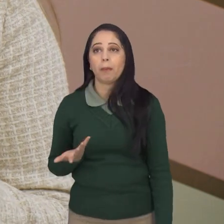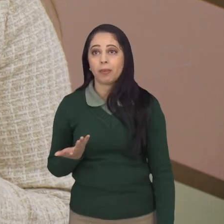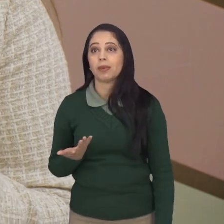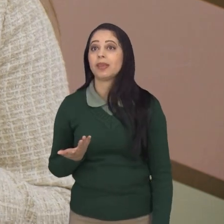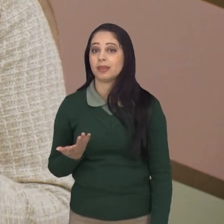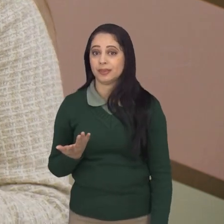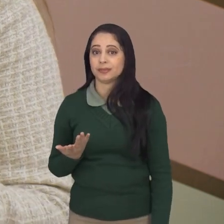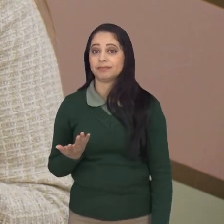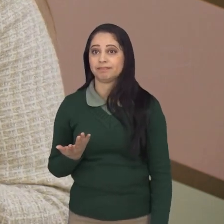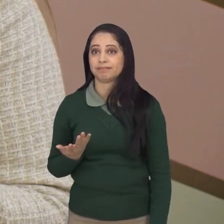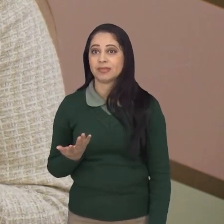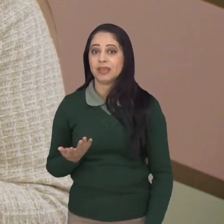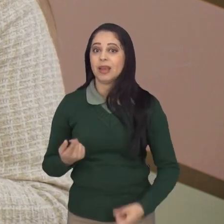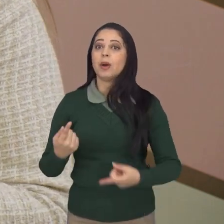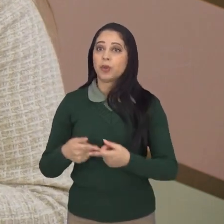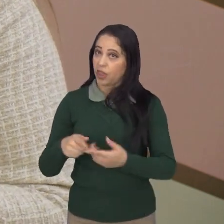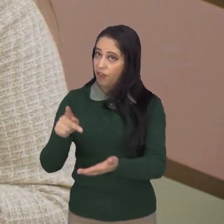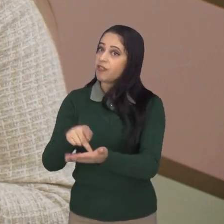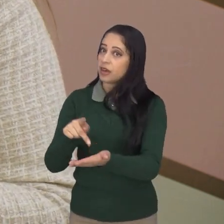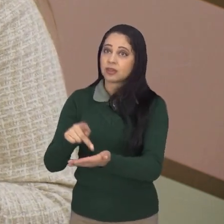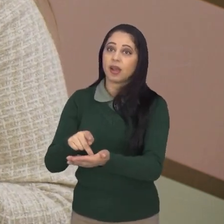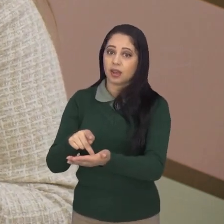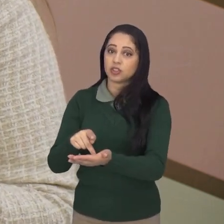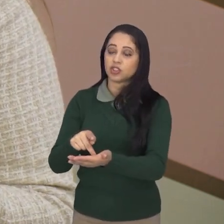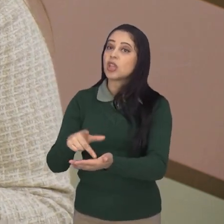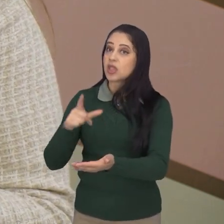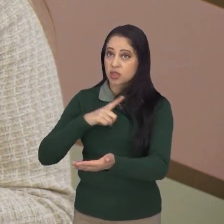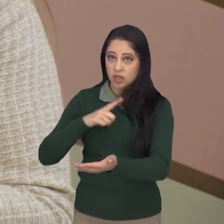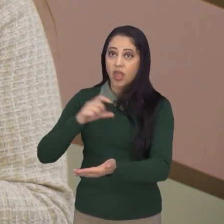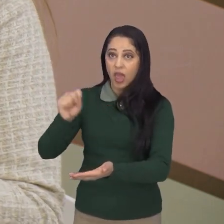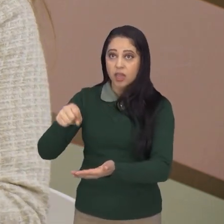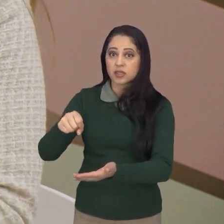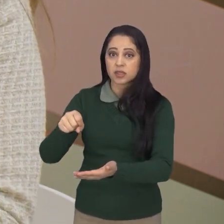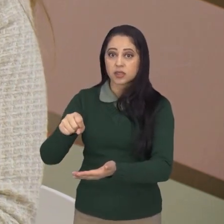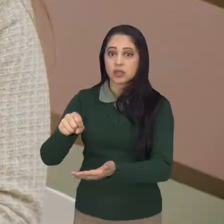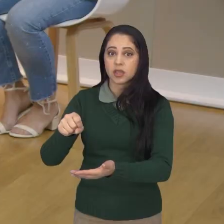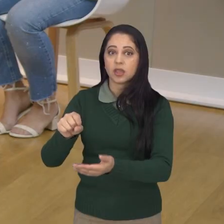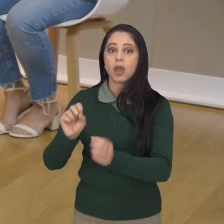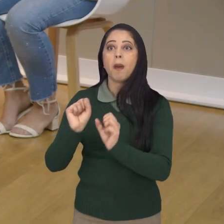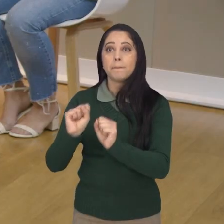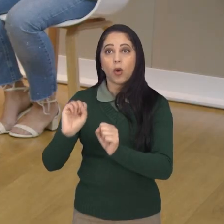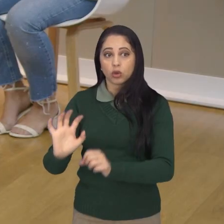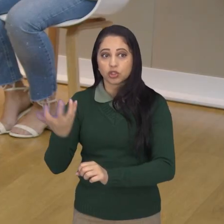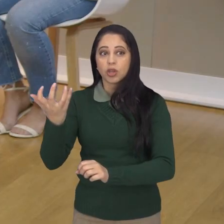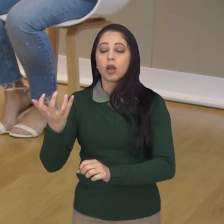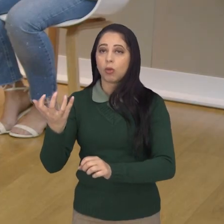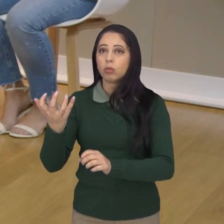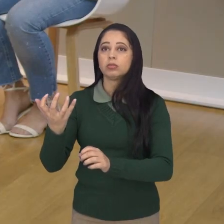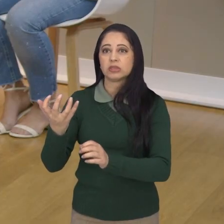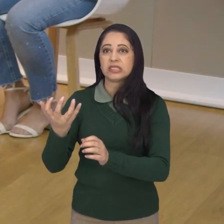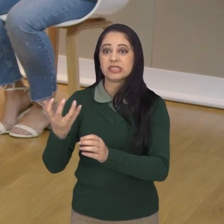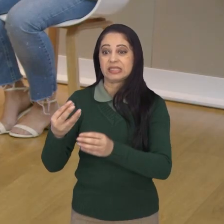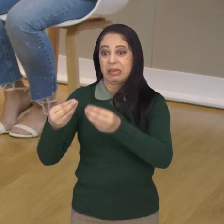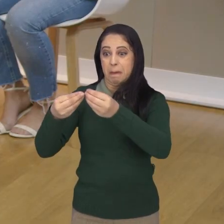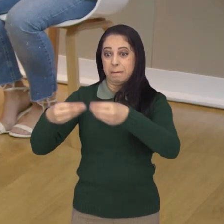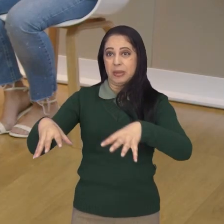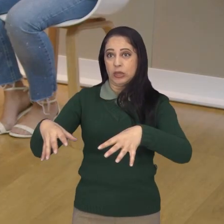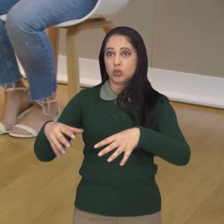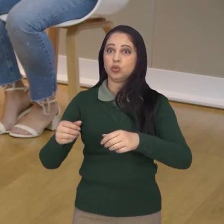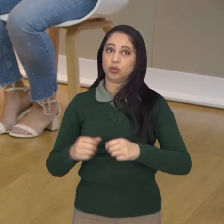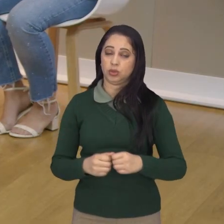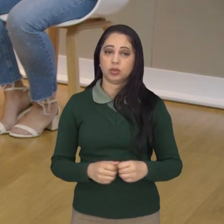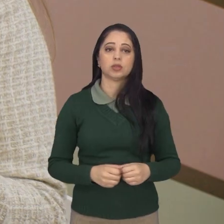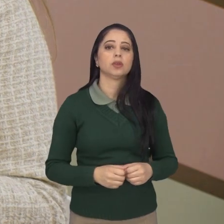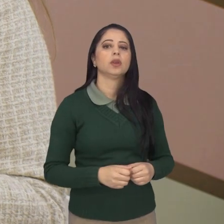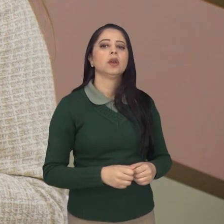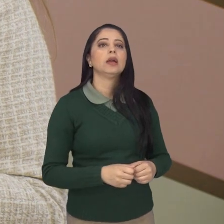ser esse alimento, essa preocupação? Porque realmente, igual ela falou, existe realmente essa a contaminação cruzada. Eu nunca escutei falar. Então, o que seria